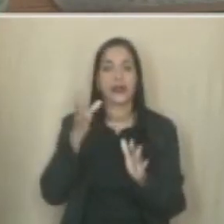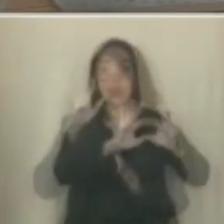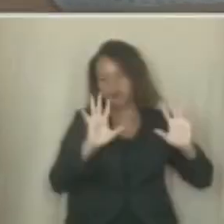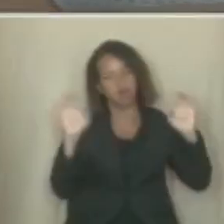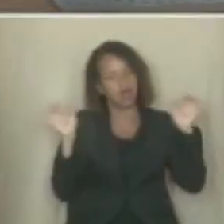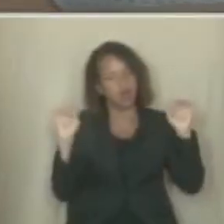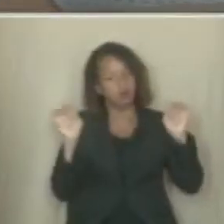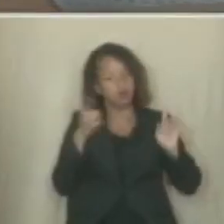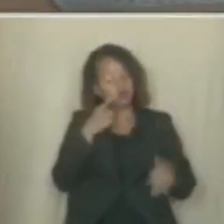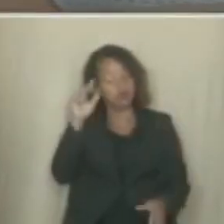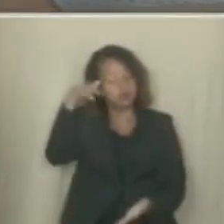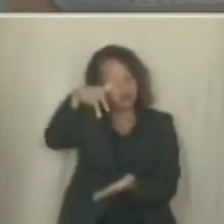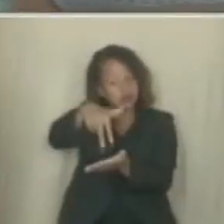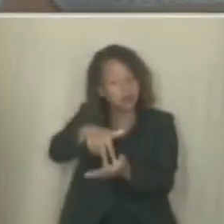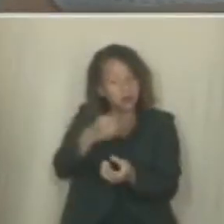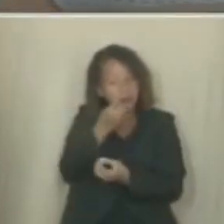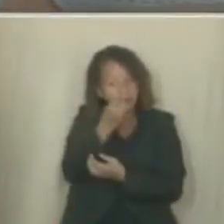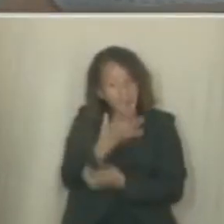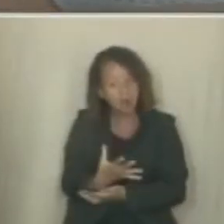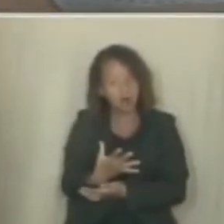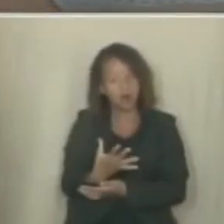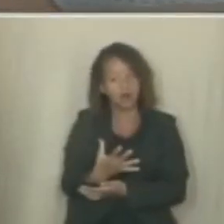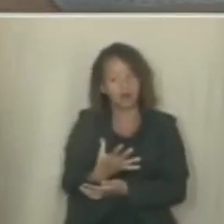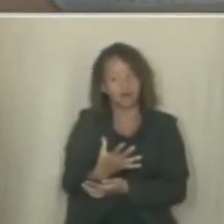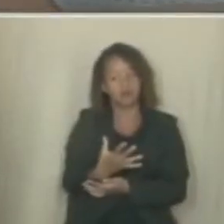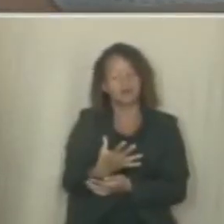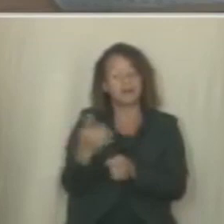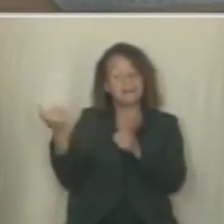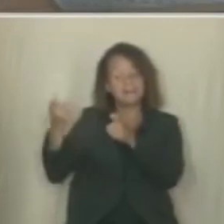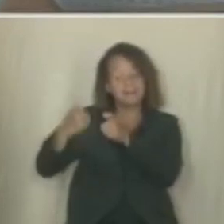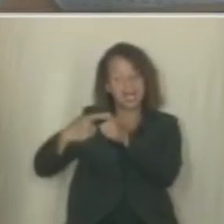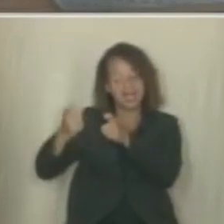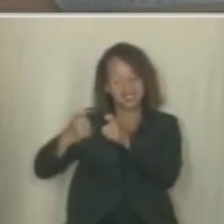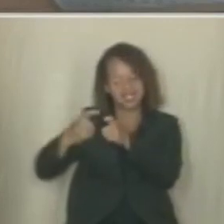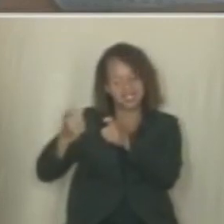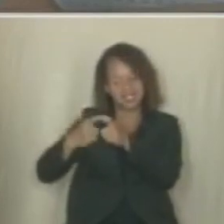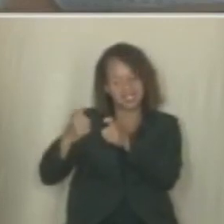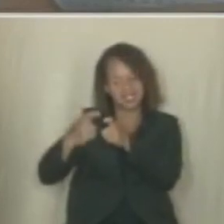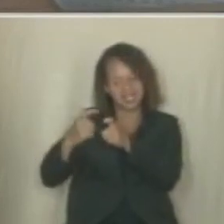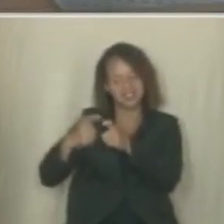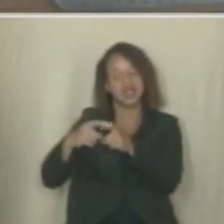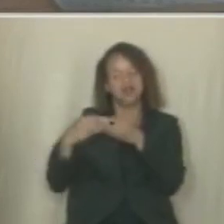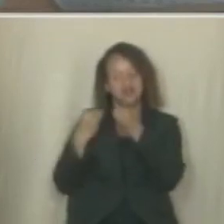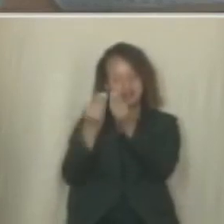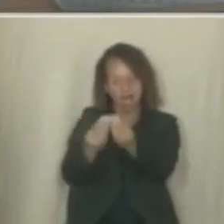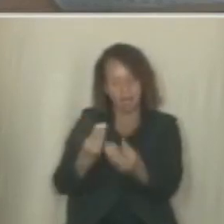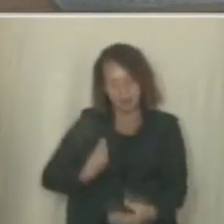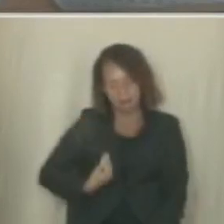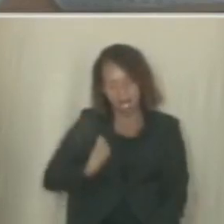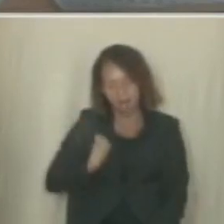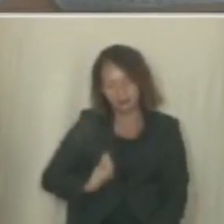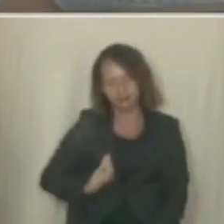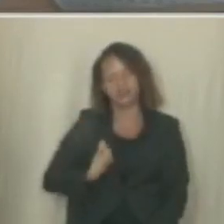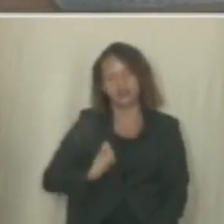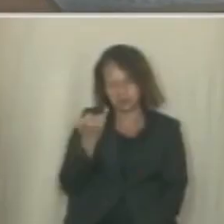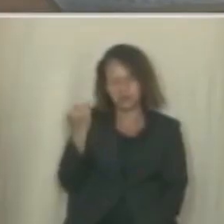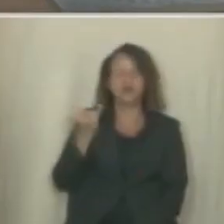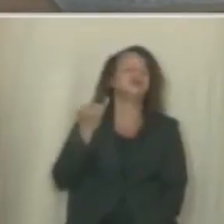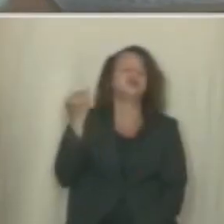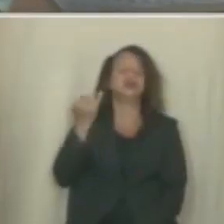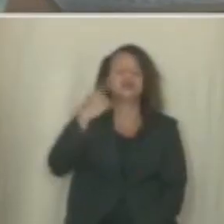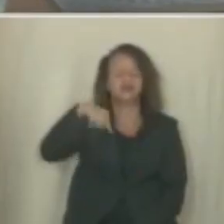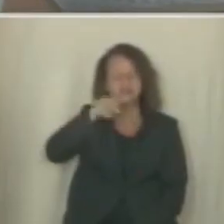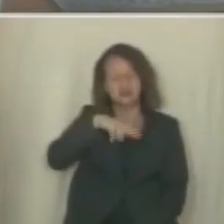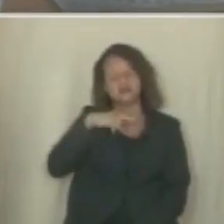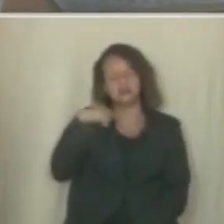conhecer. Estou trazendo aqui os benefícios que a maconha medicinal traz para a vida de quem usa. E a